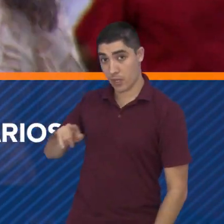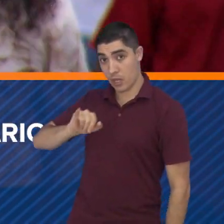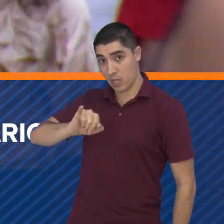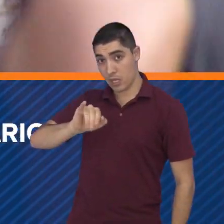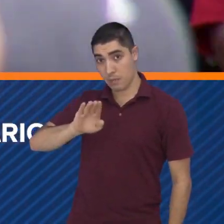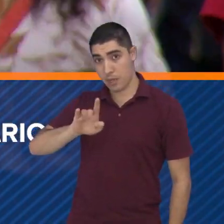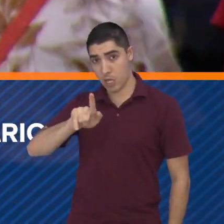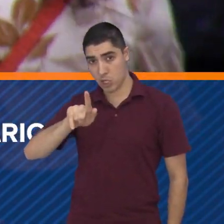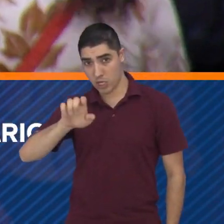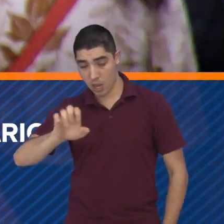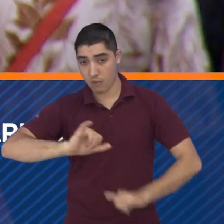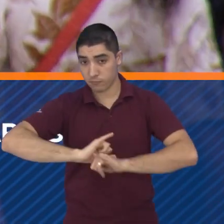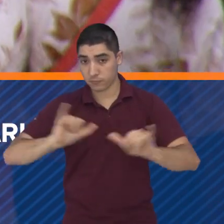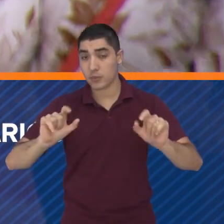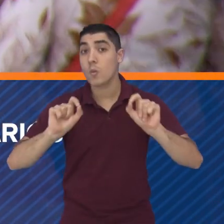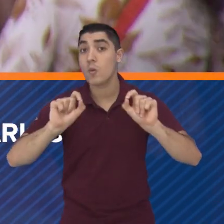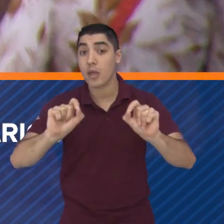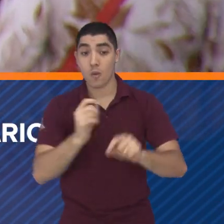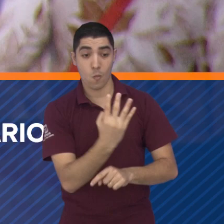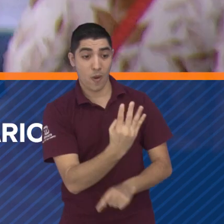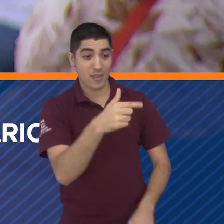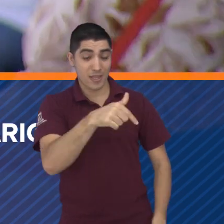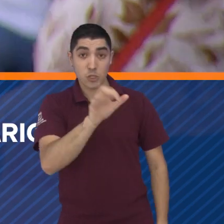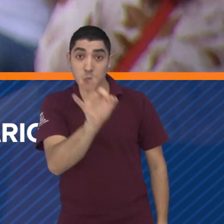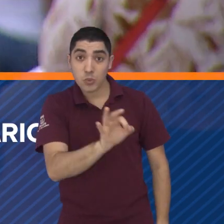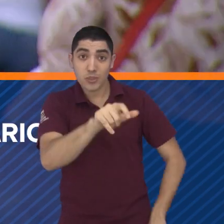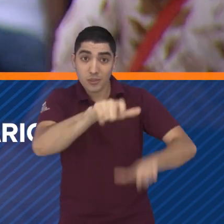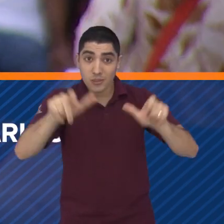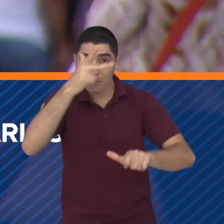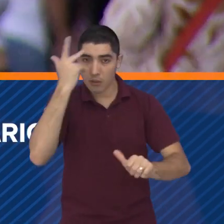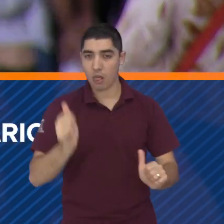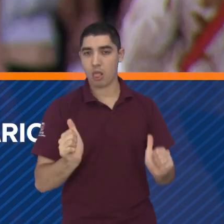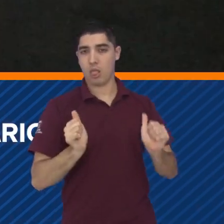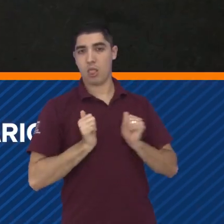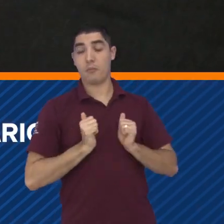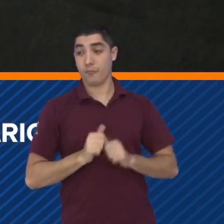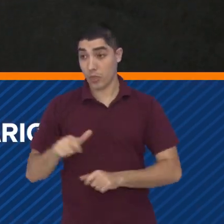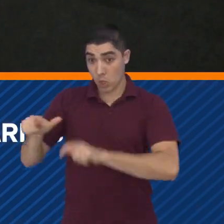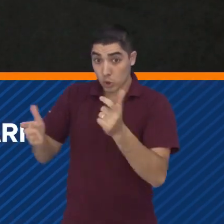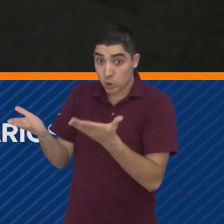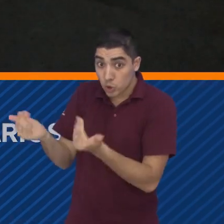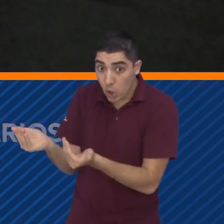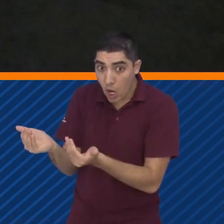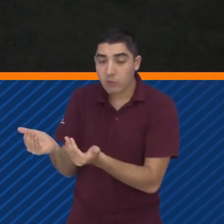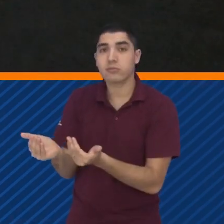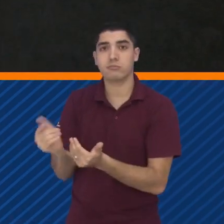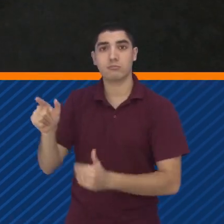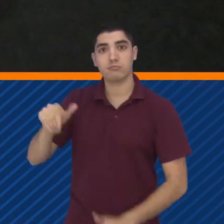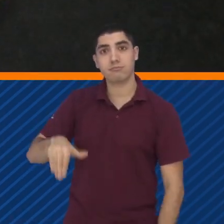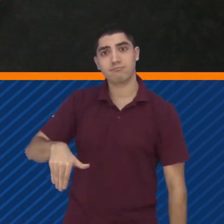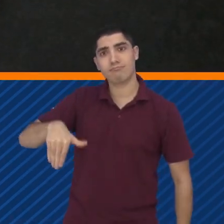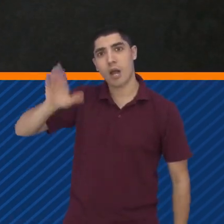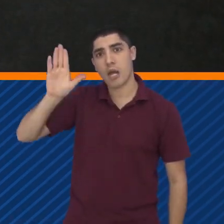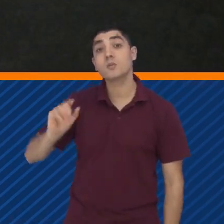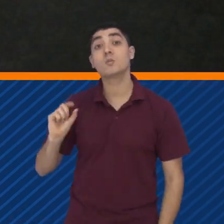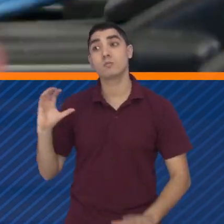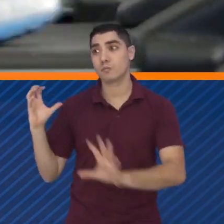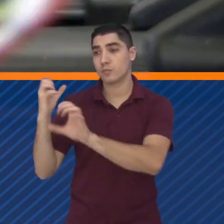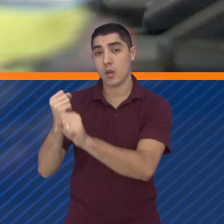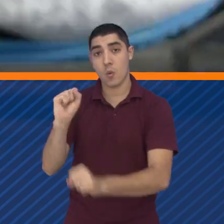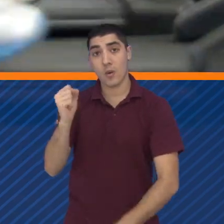com IBGE afeta 47% dos adultos brasileiros entre os jovens a estatística é ainda